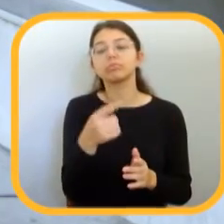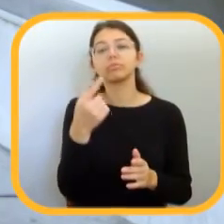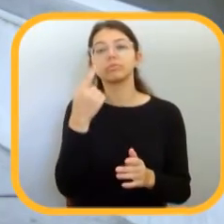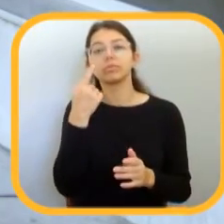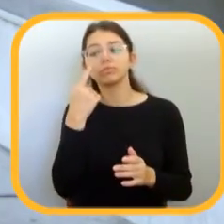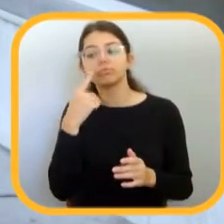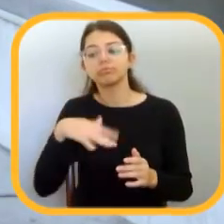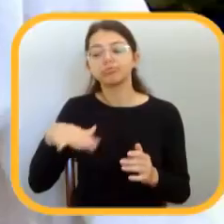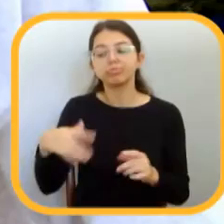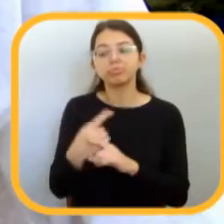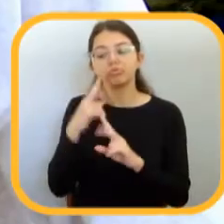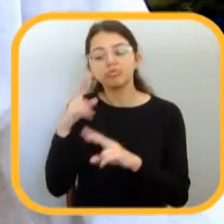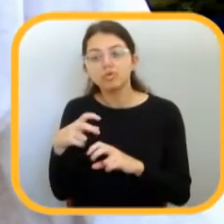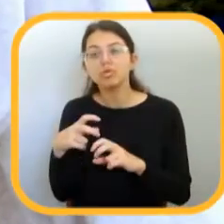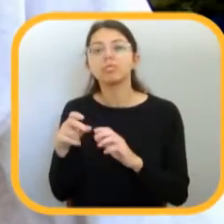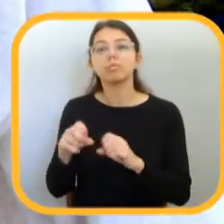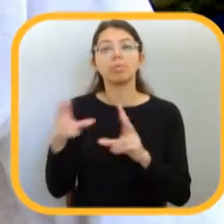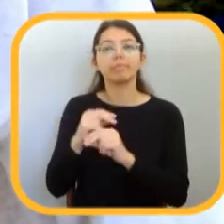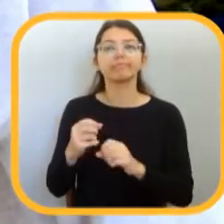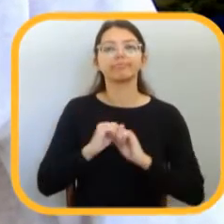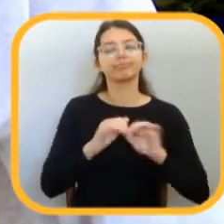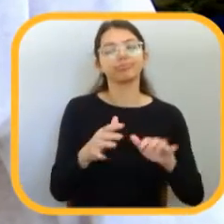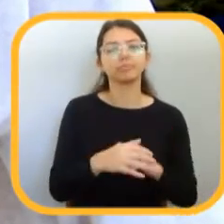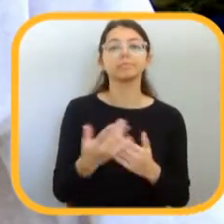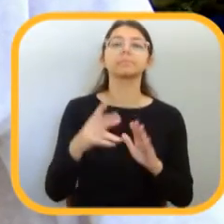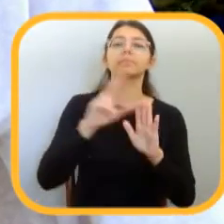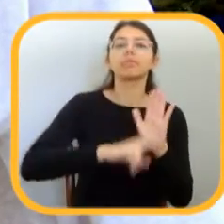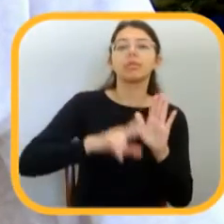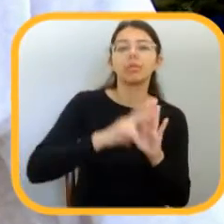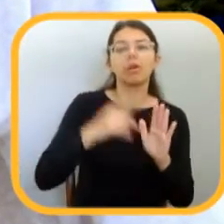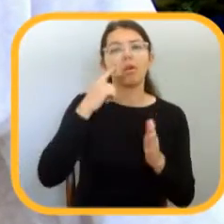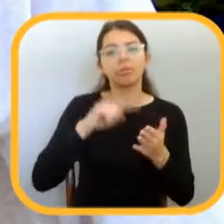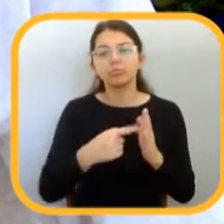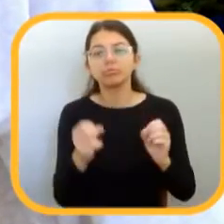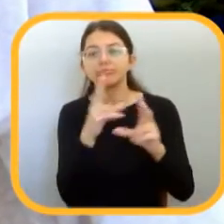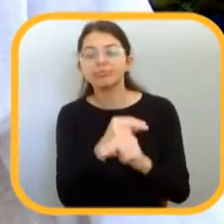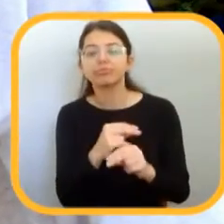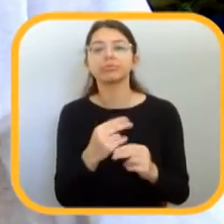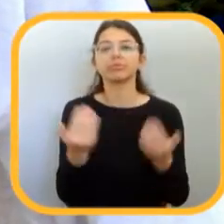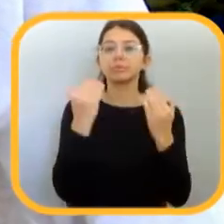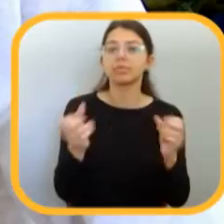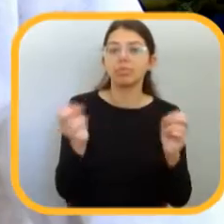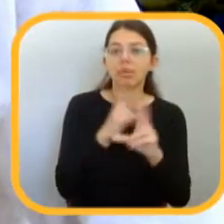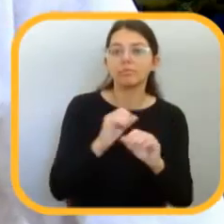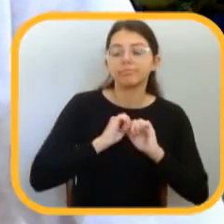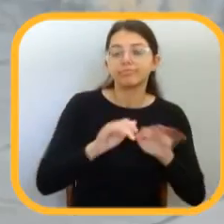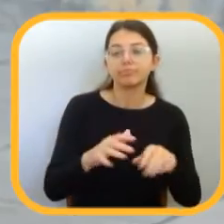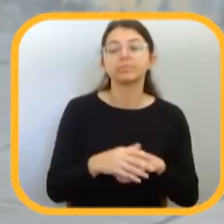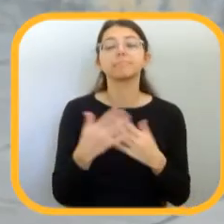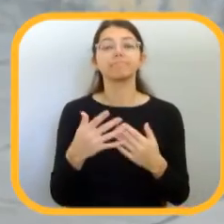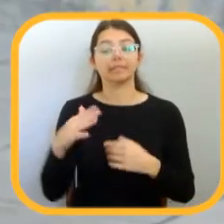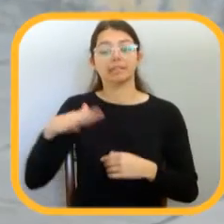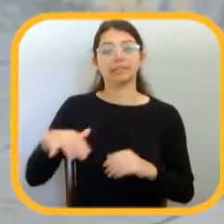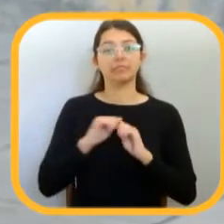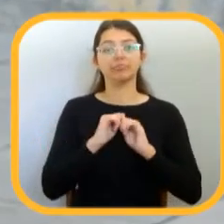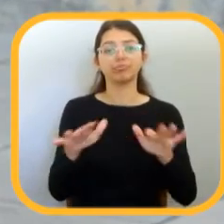as novas evoluções científicas. Relatórios sobre novas experiências, novos dados. O que